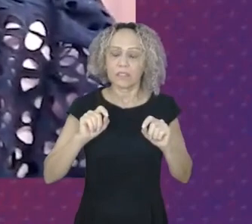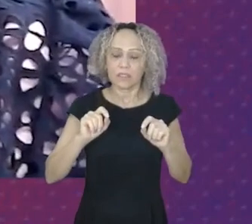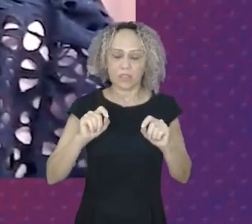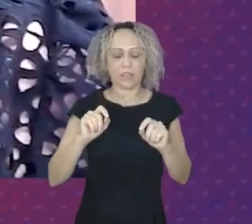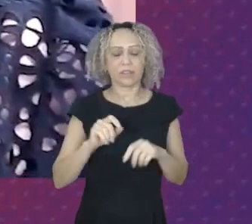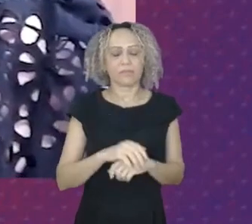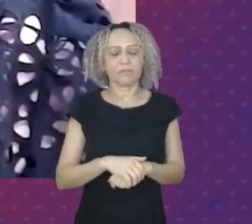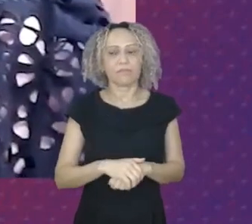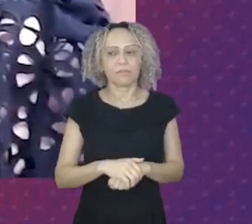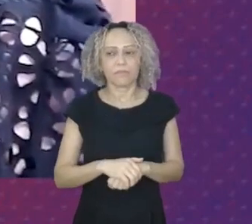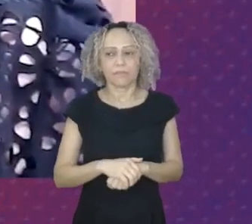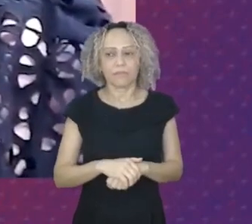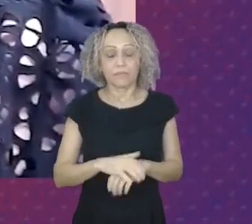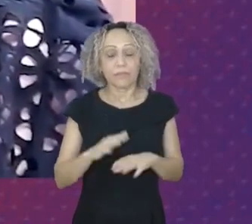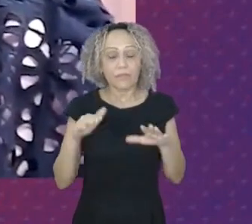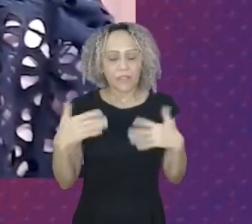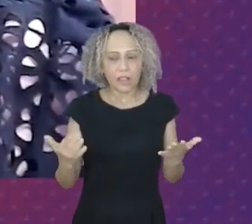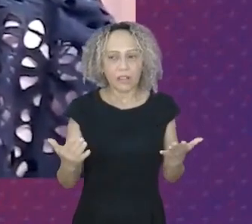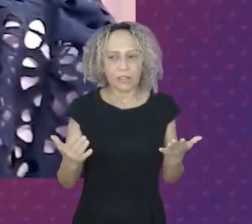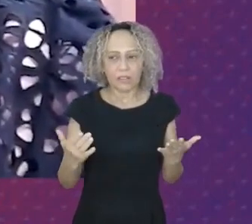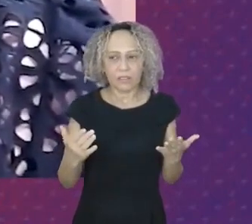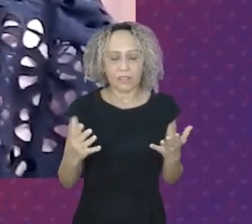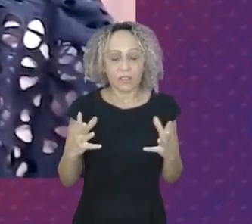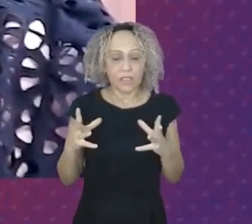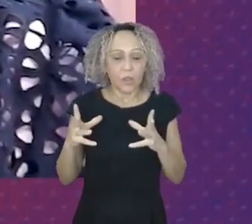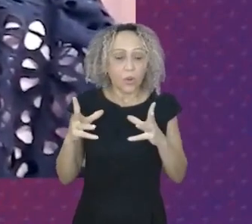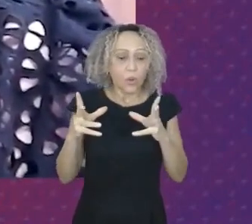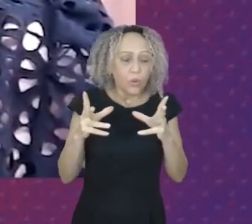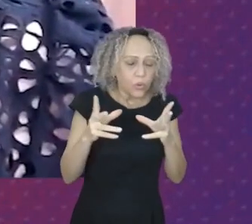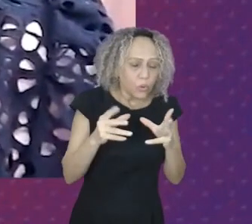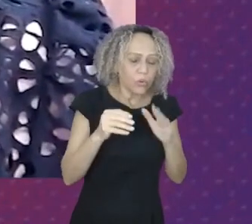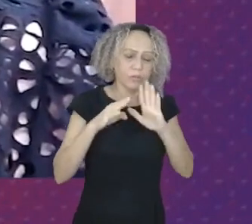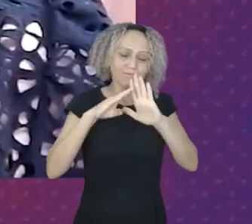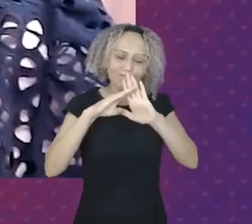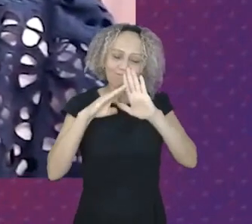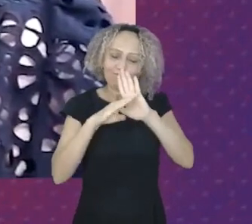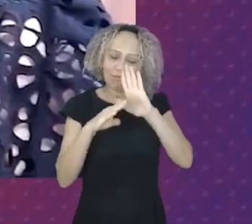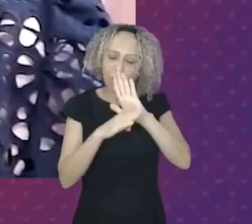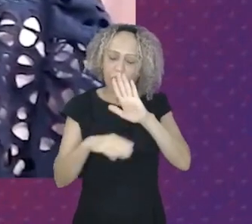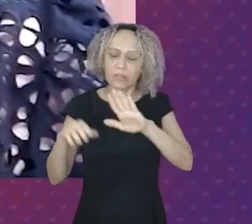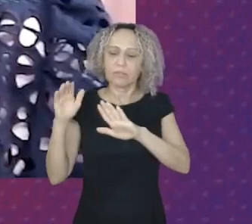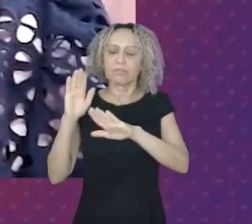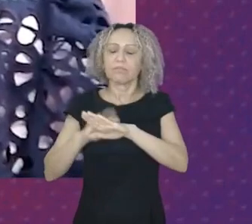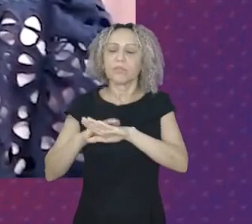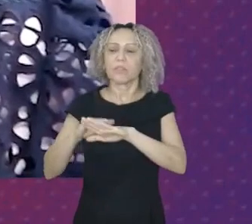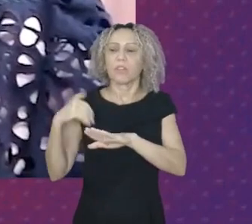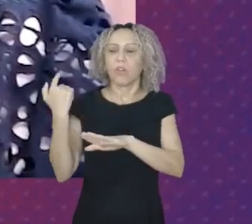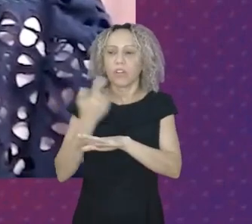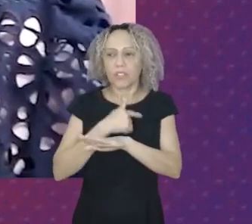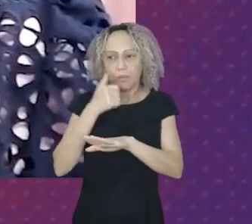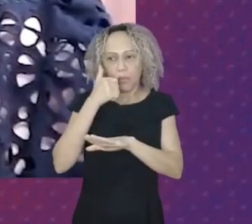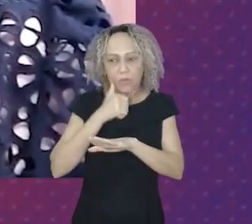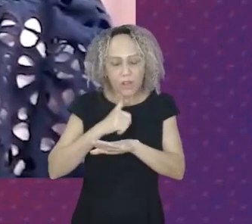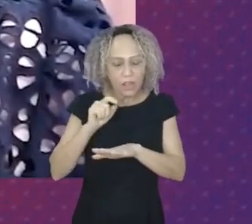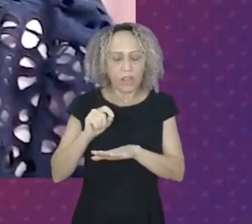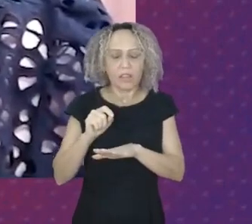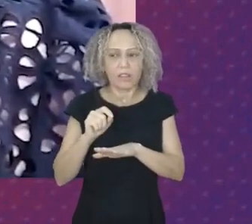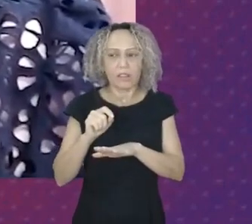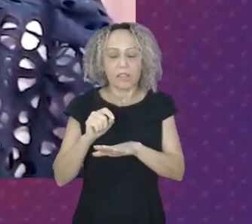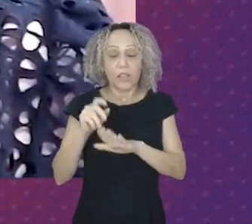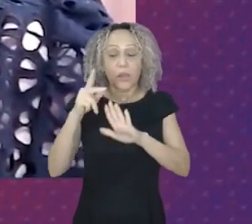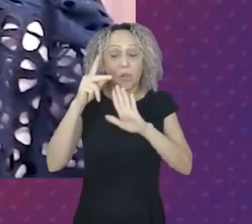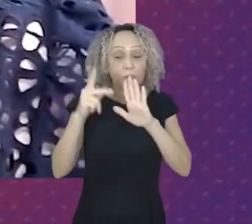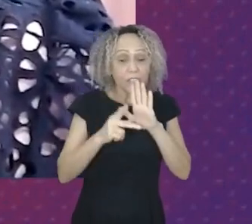execução das mesmas. Então, todas as pautas nossas, enquanto mulheres, têm a ver com isso, e o